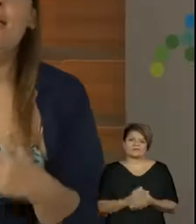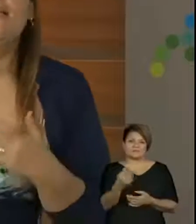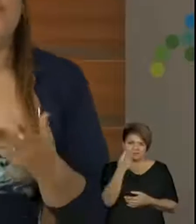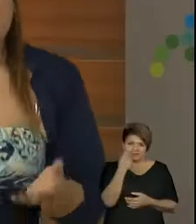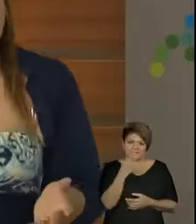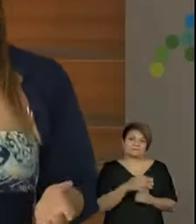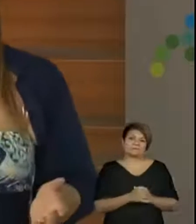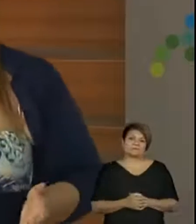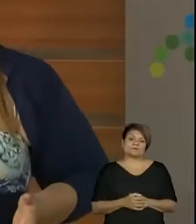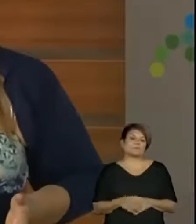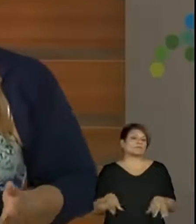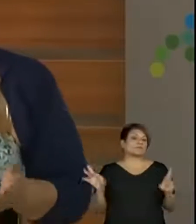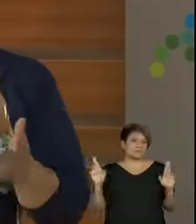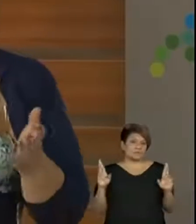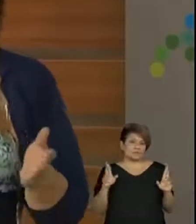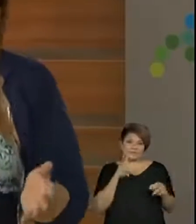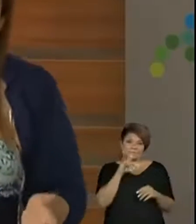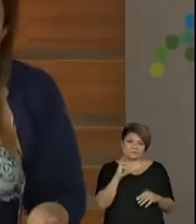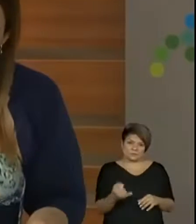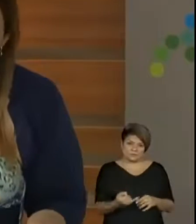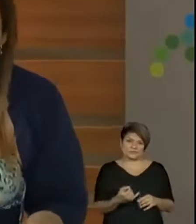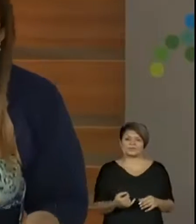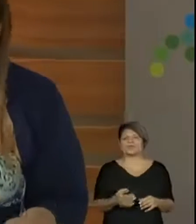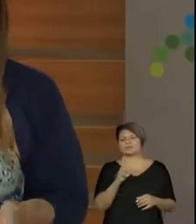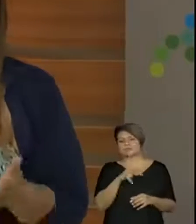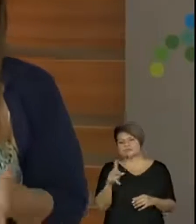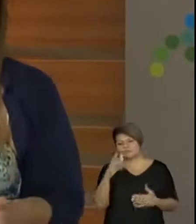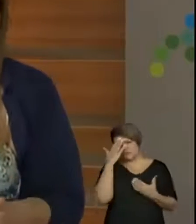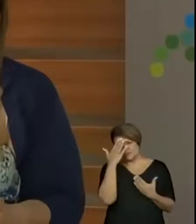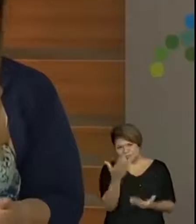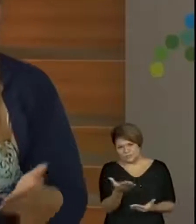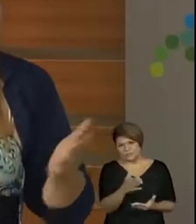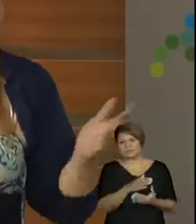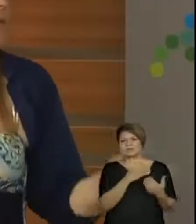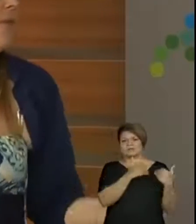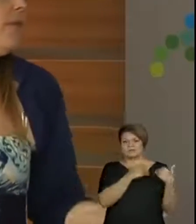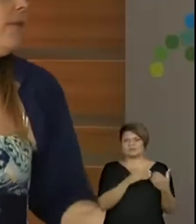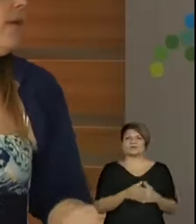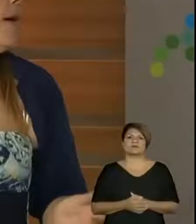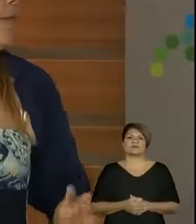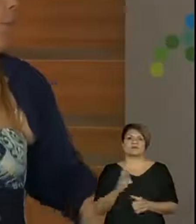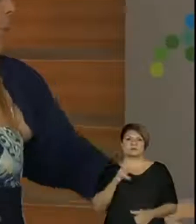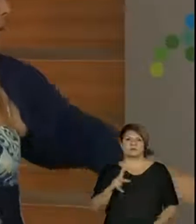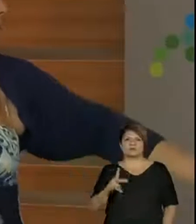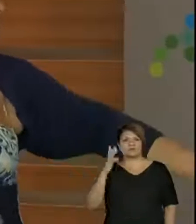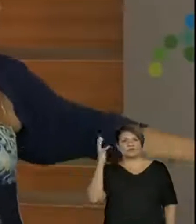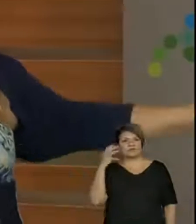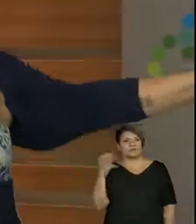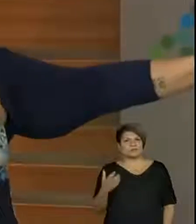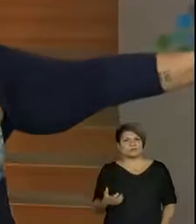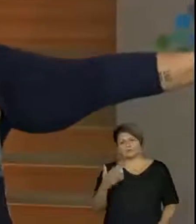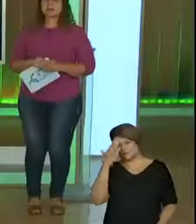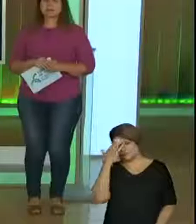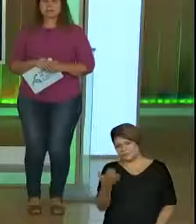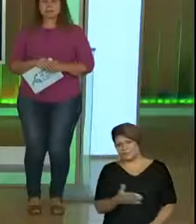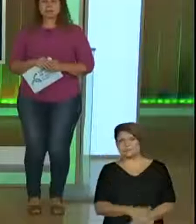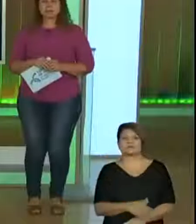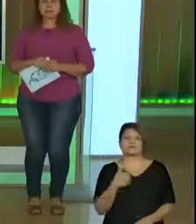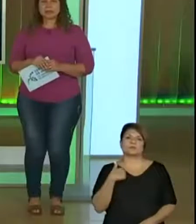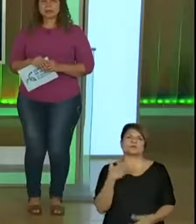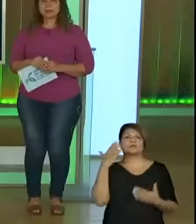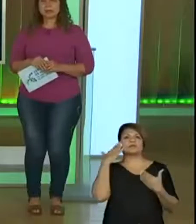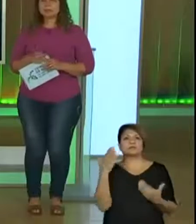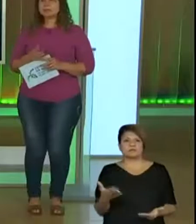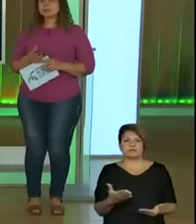assistindo. Espero ter aproveitado bastante. Aos professores também, muito obrigado e responsáveis. Professora Vivi, muito obrigada. Eu que